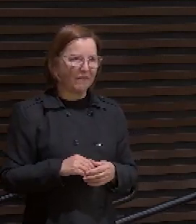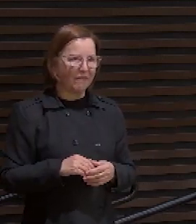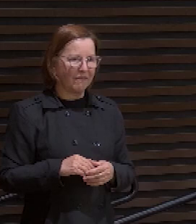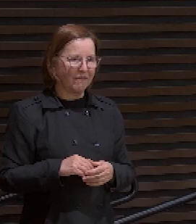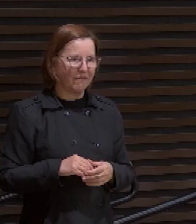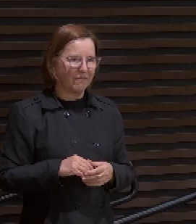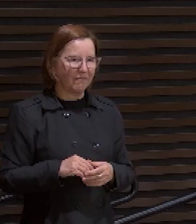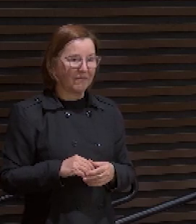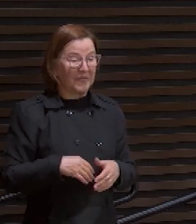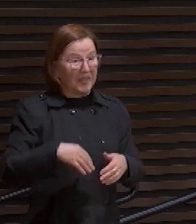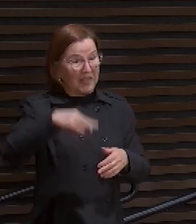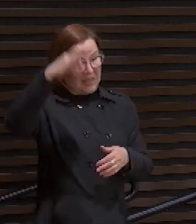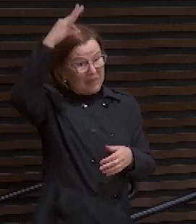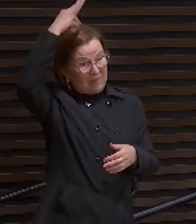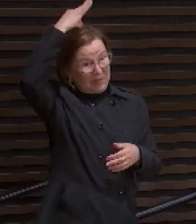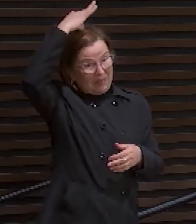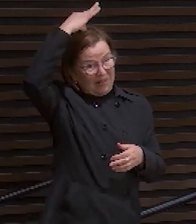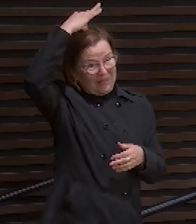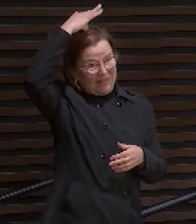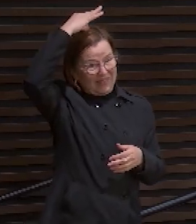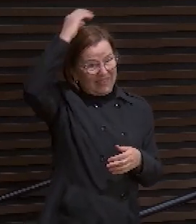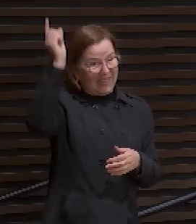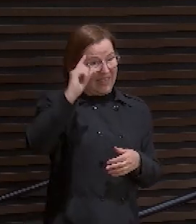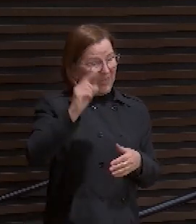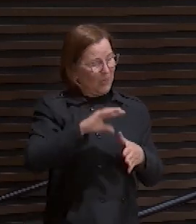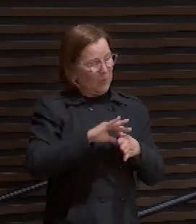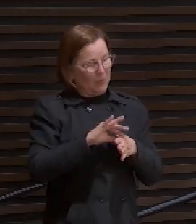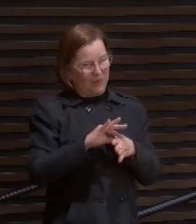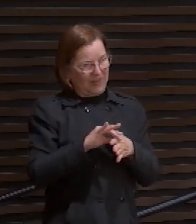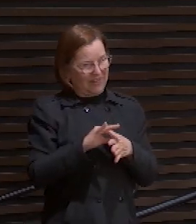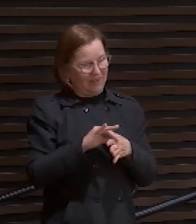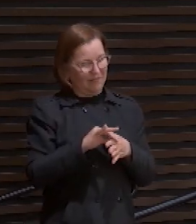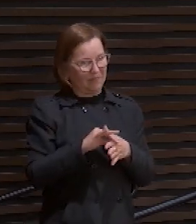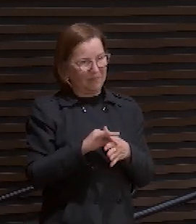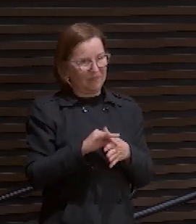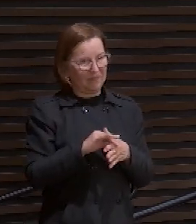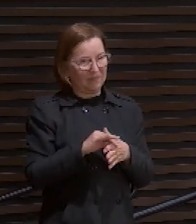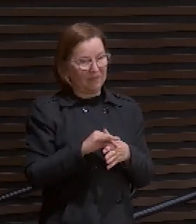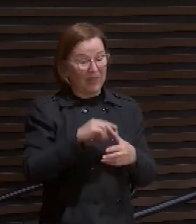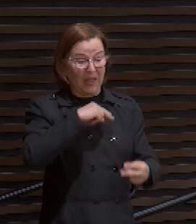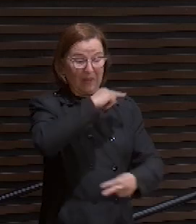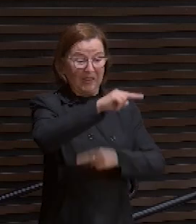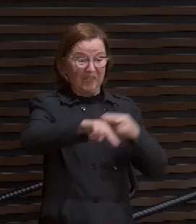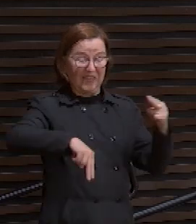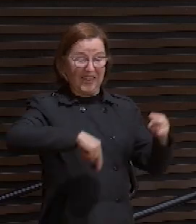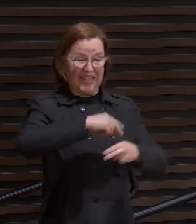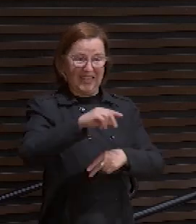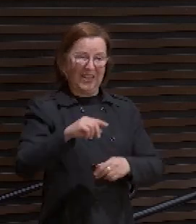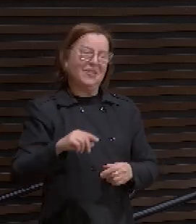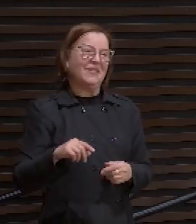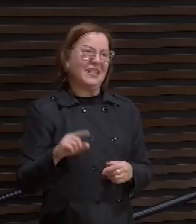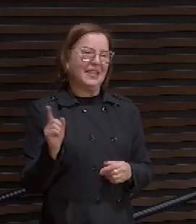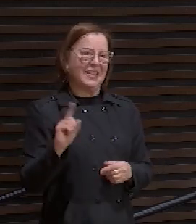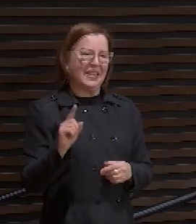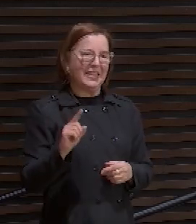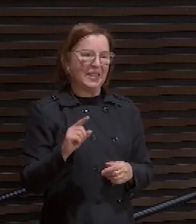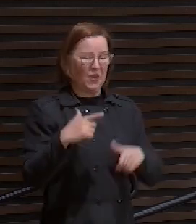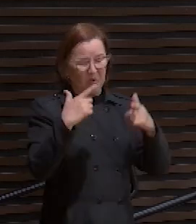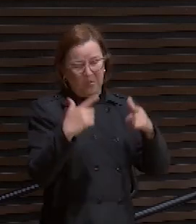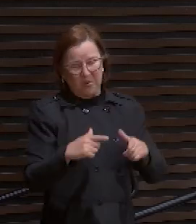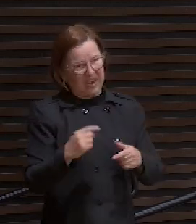É espiritual e não carnal. É universal e não